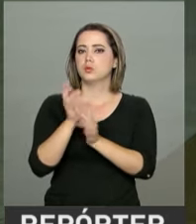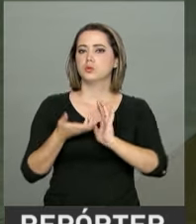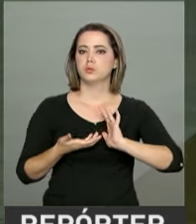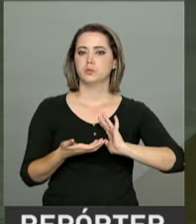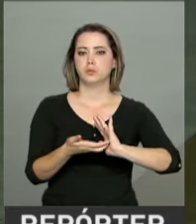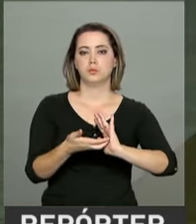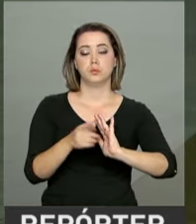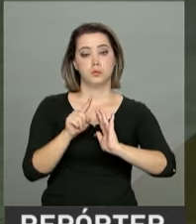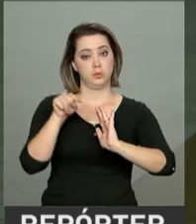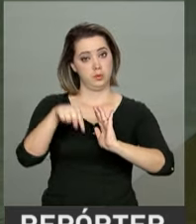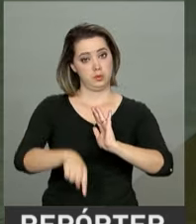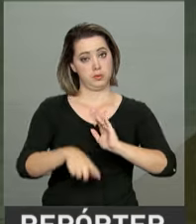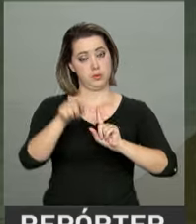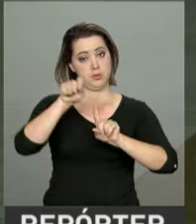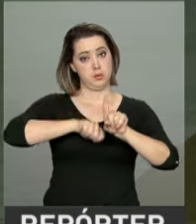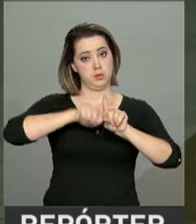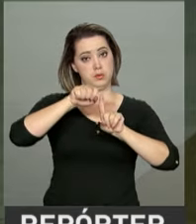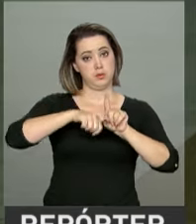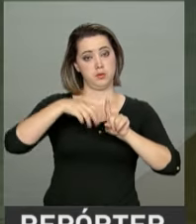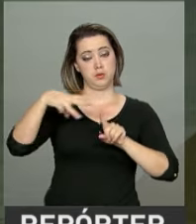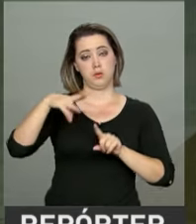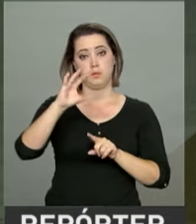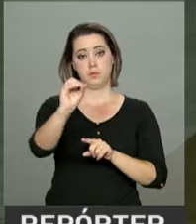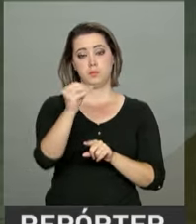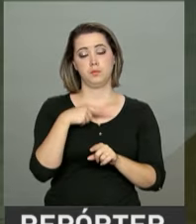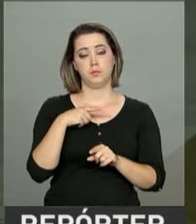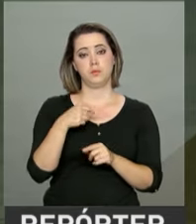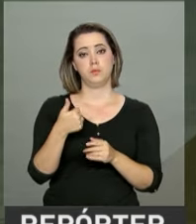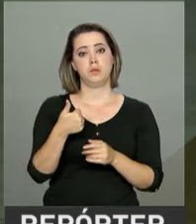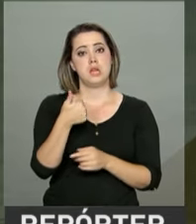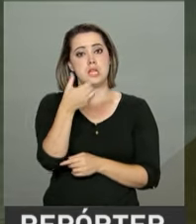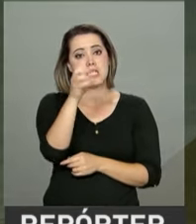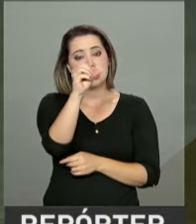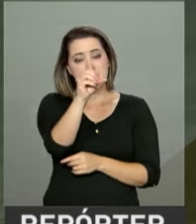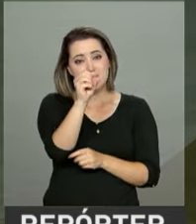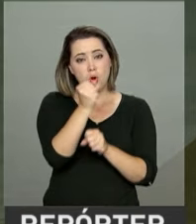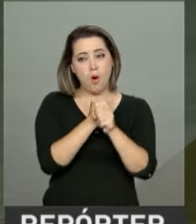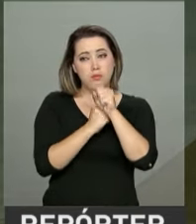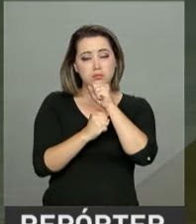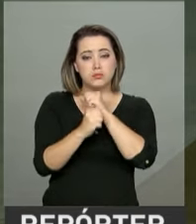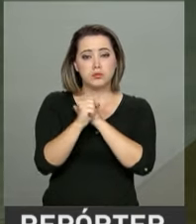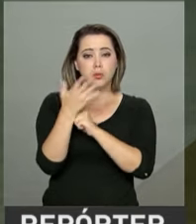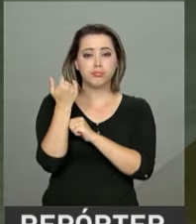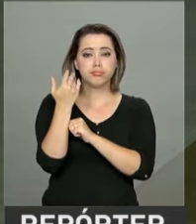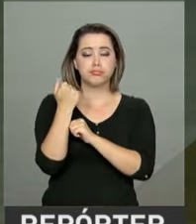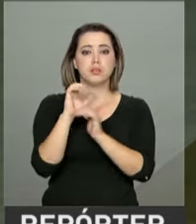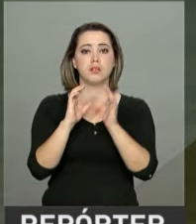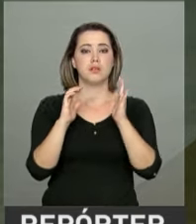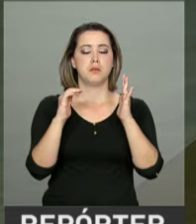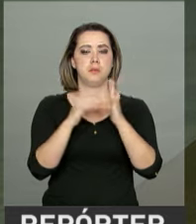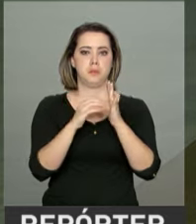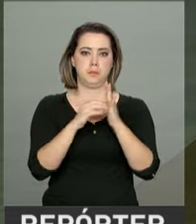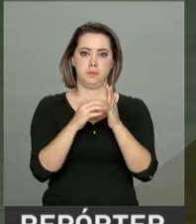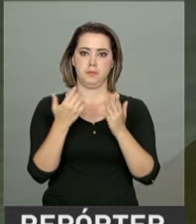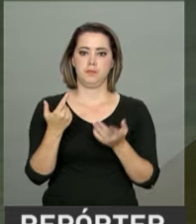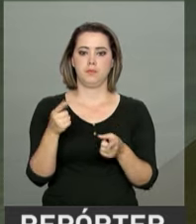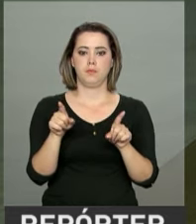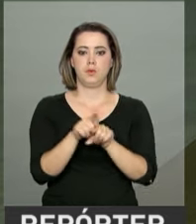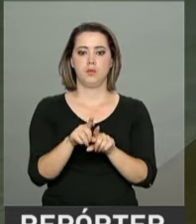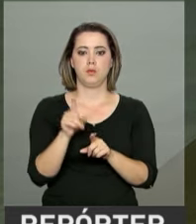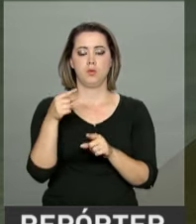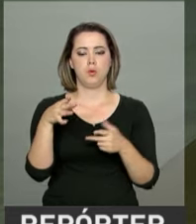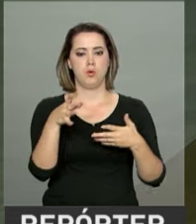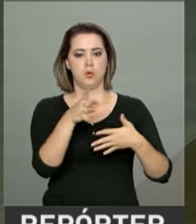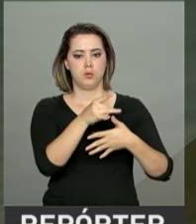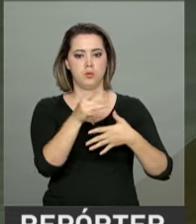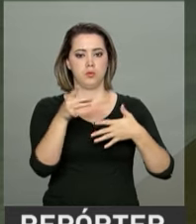dos Deputados neste mês de março e há 19 anos atrás pelo Senado Federal. O principal ponto do